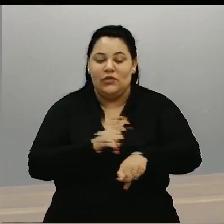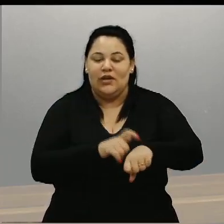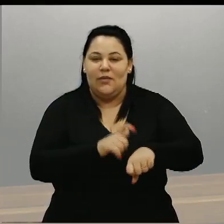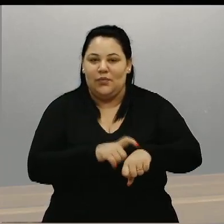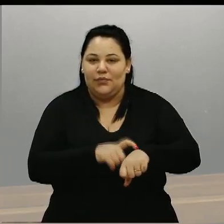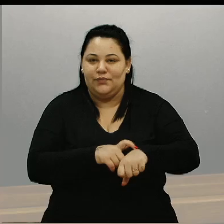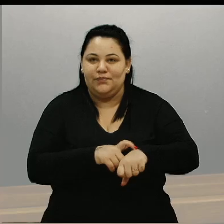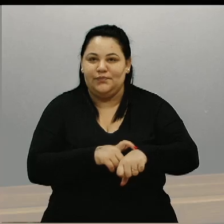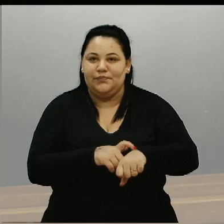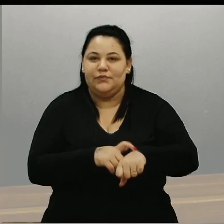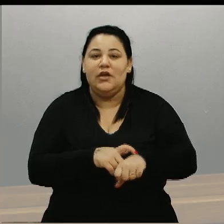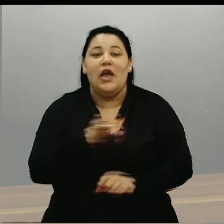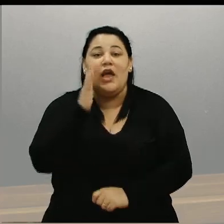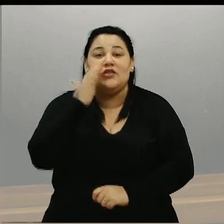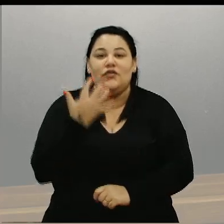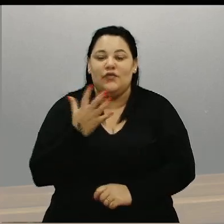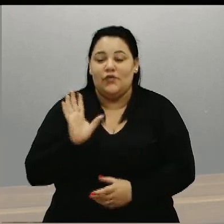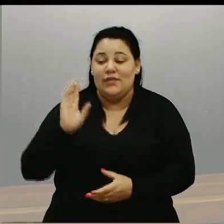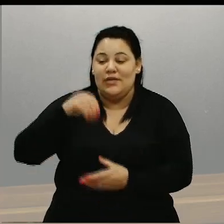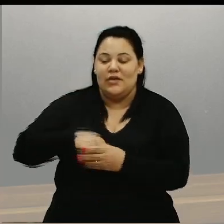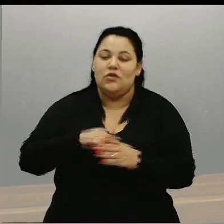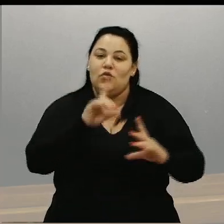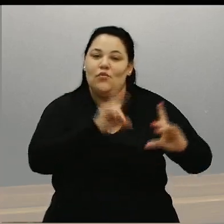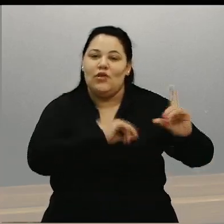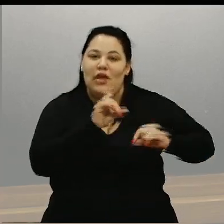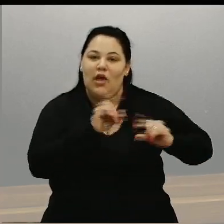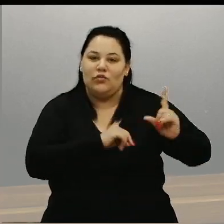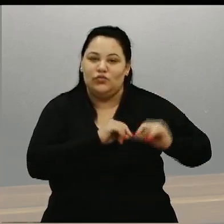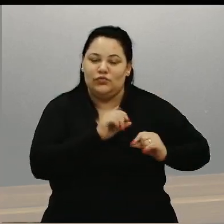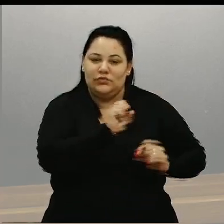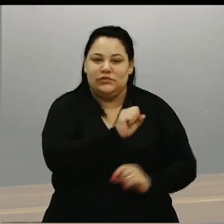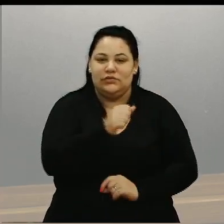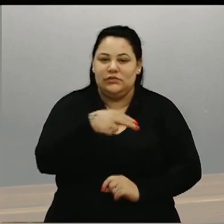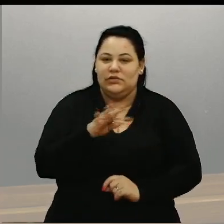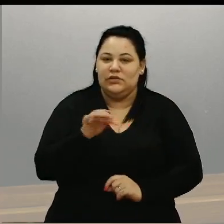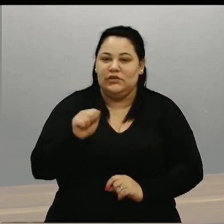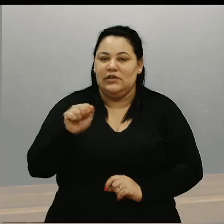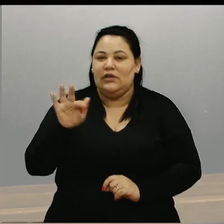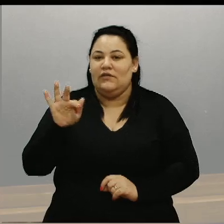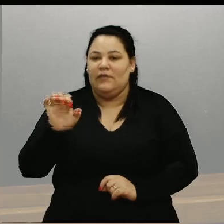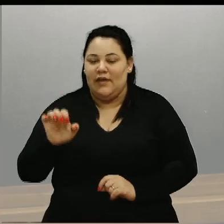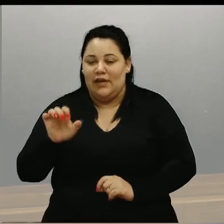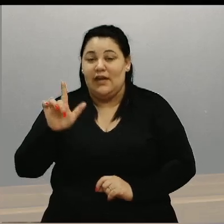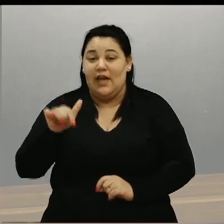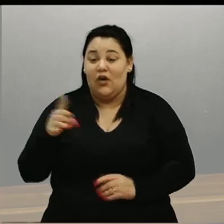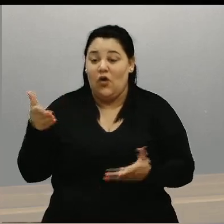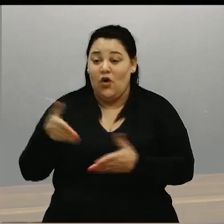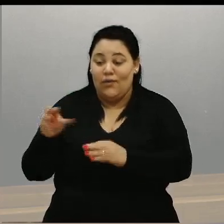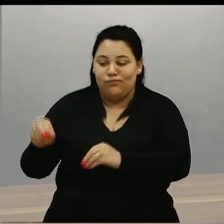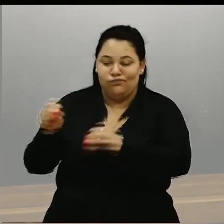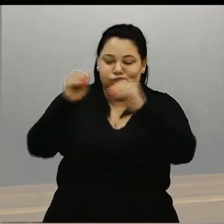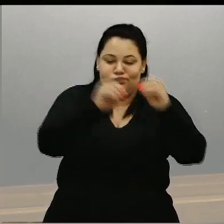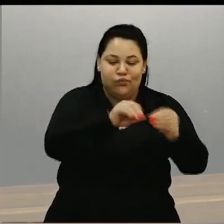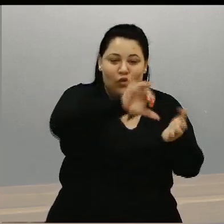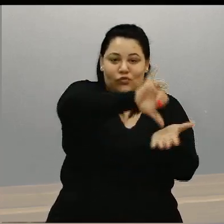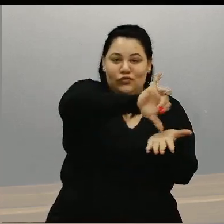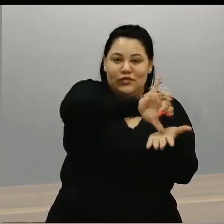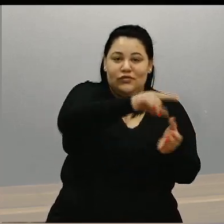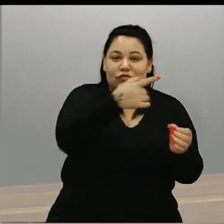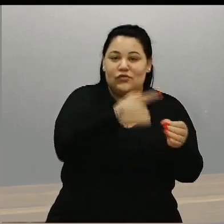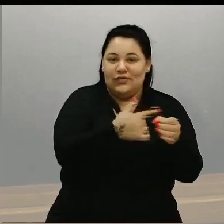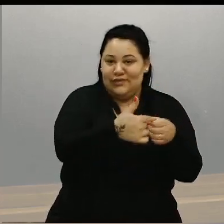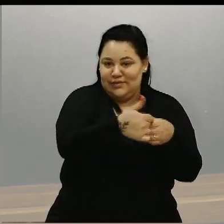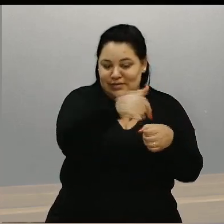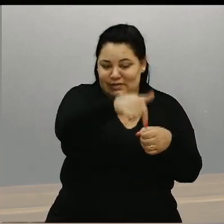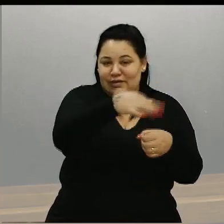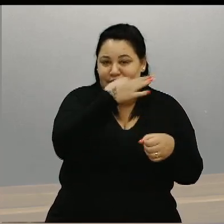mual de Santa Fé agora está funcionando aqui no mual Aldo do centro mas que forma jovens não